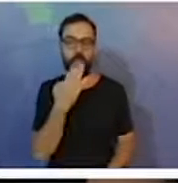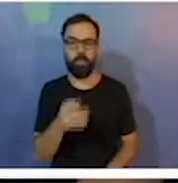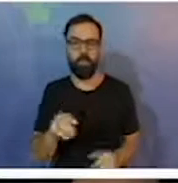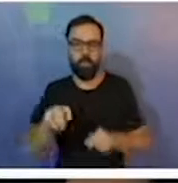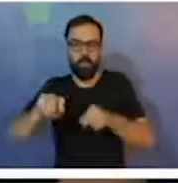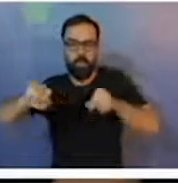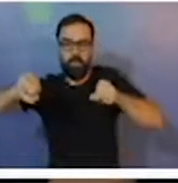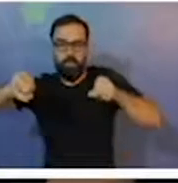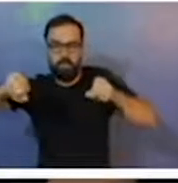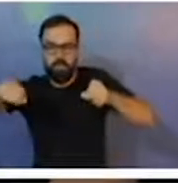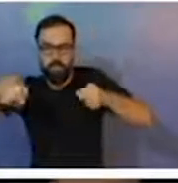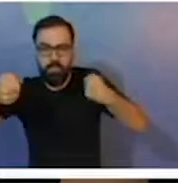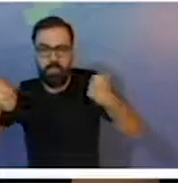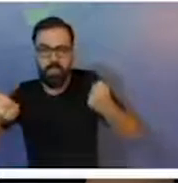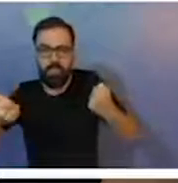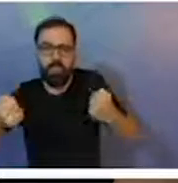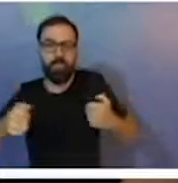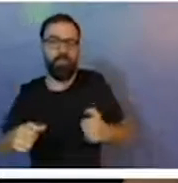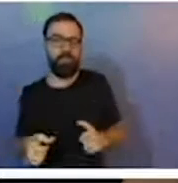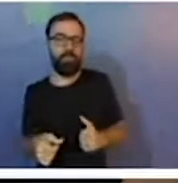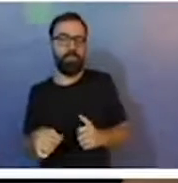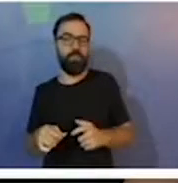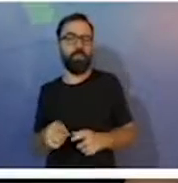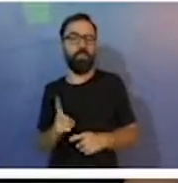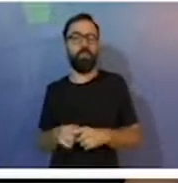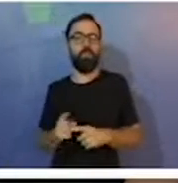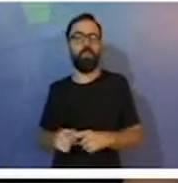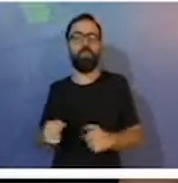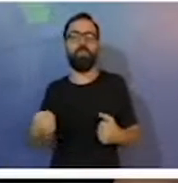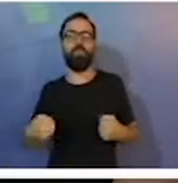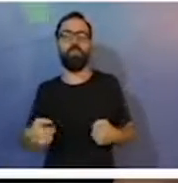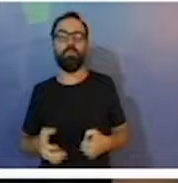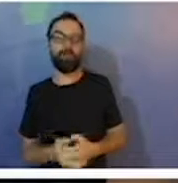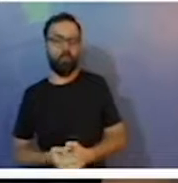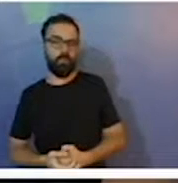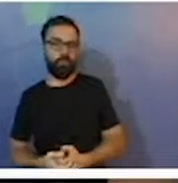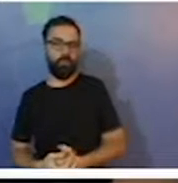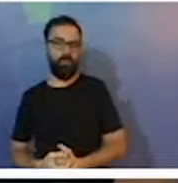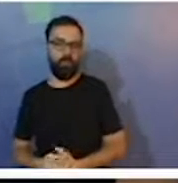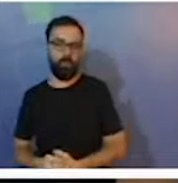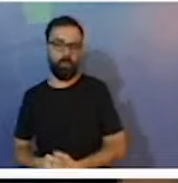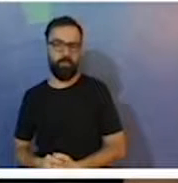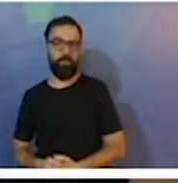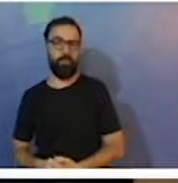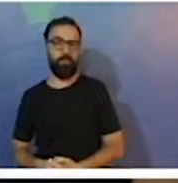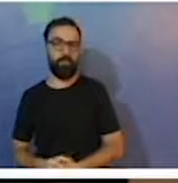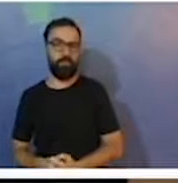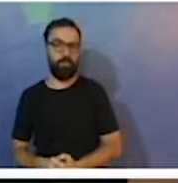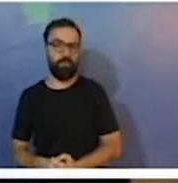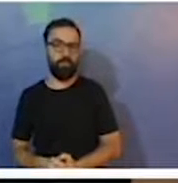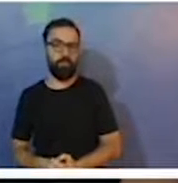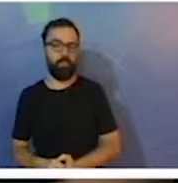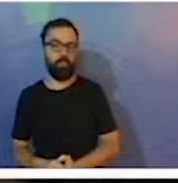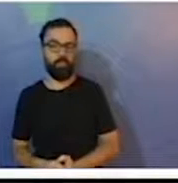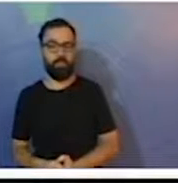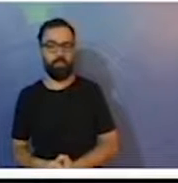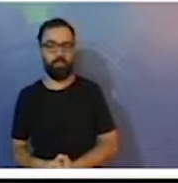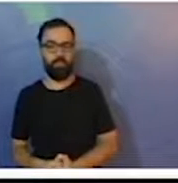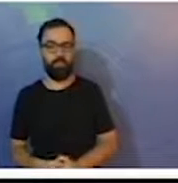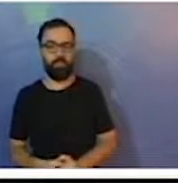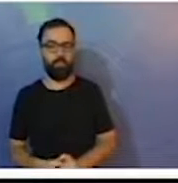do orifício porque isso é necessário isso daqui você vai ter que responder ali ó